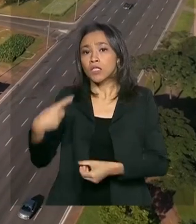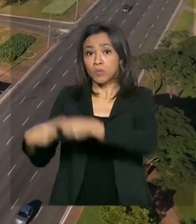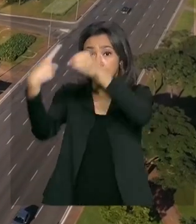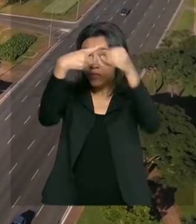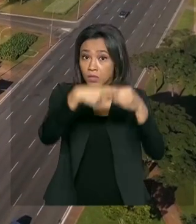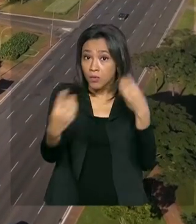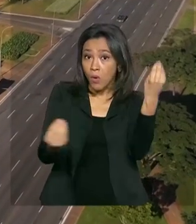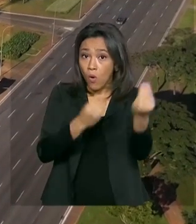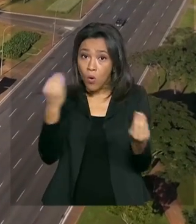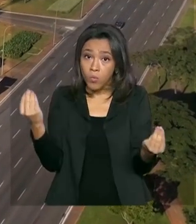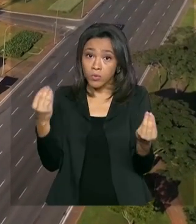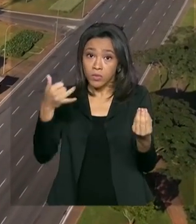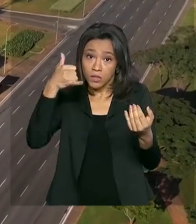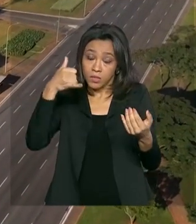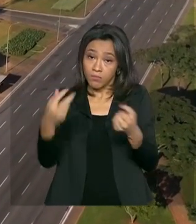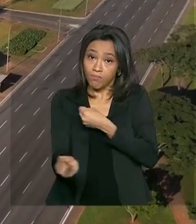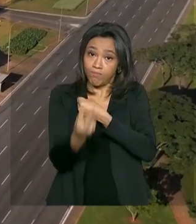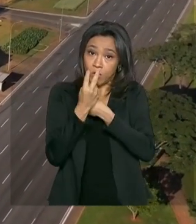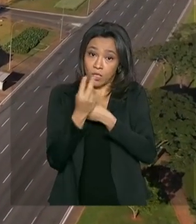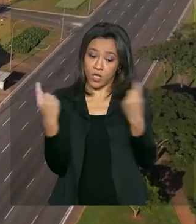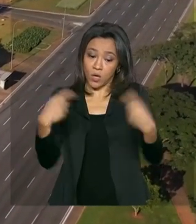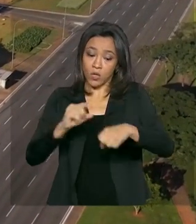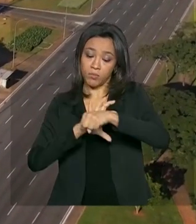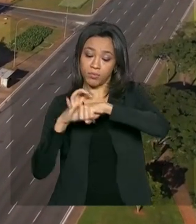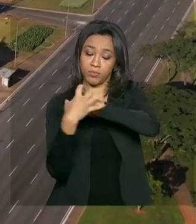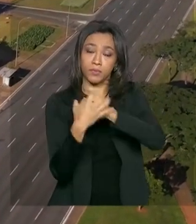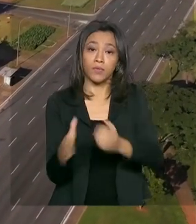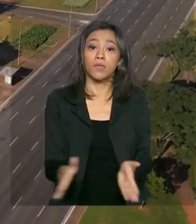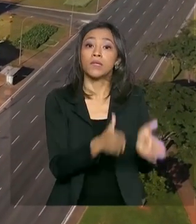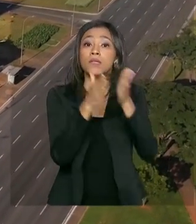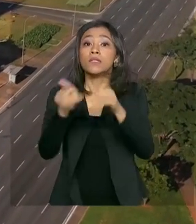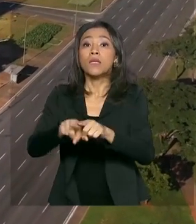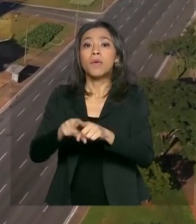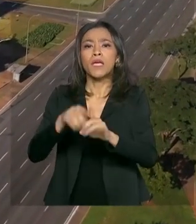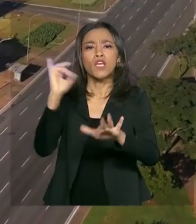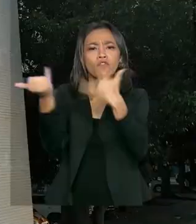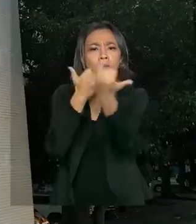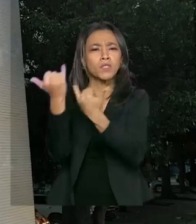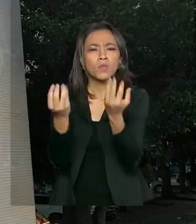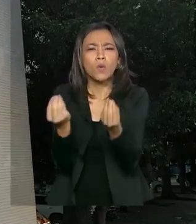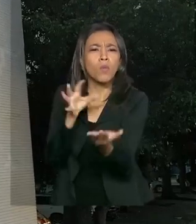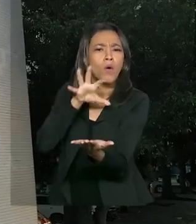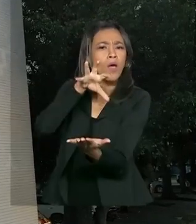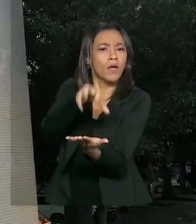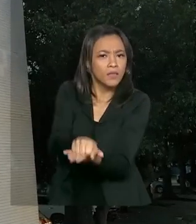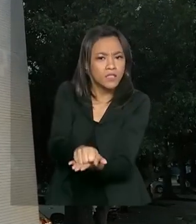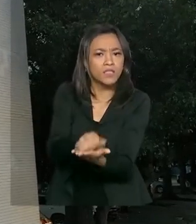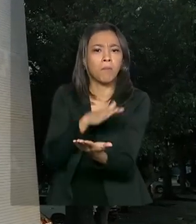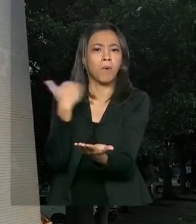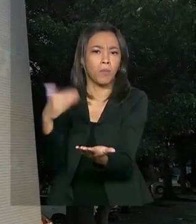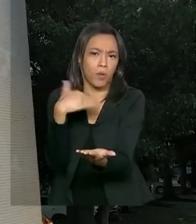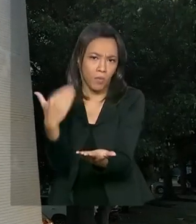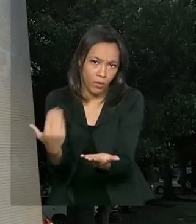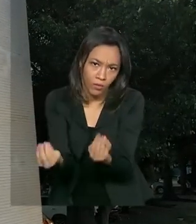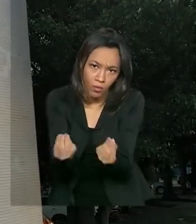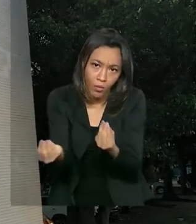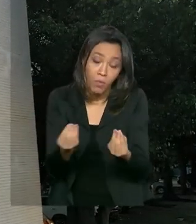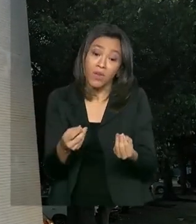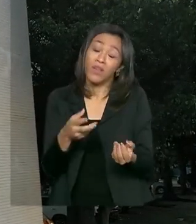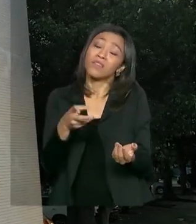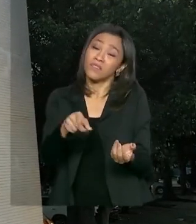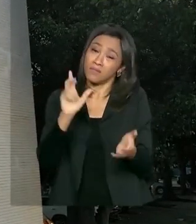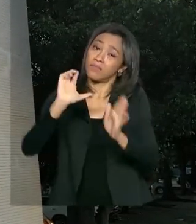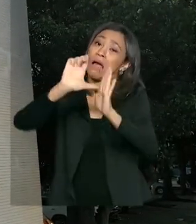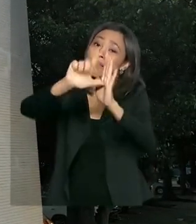vítimas da Covid-19, além de informações para o registro de óbitos. O Ministério da Saúde informou que há um atraso na